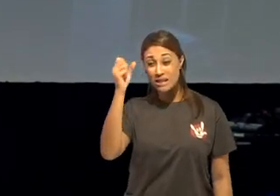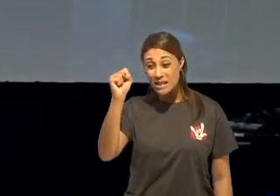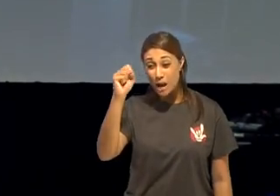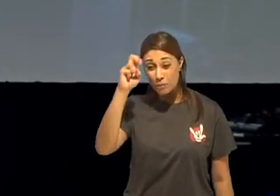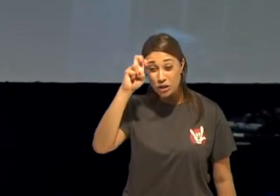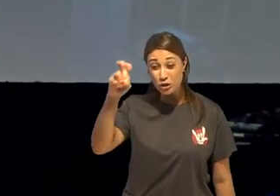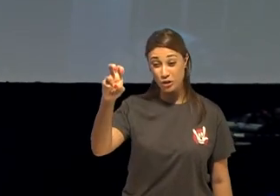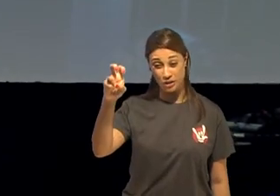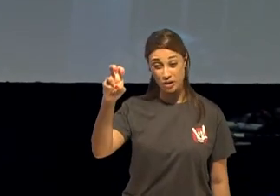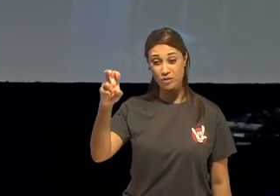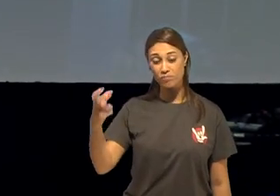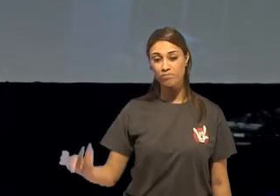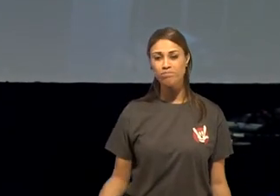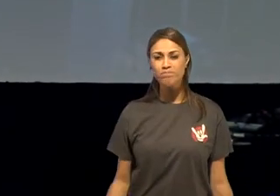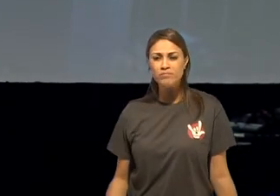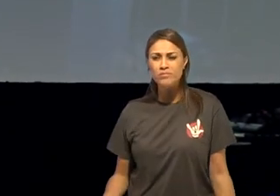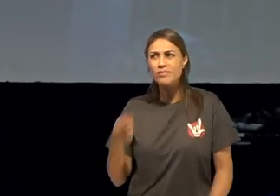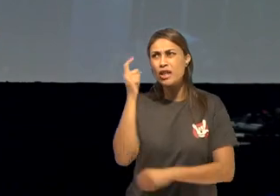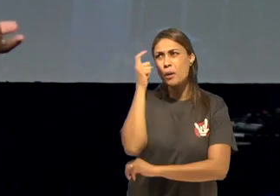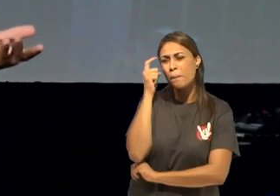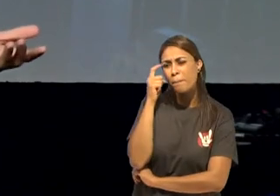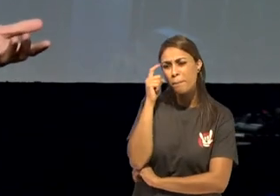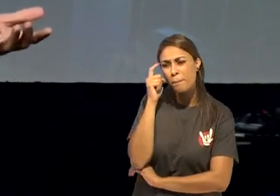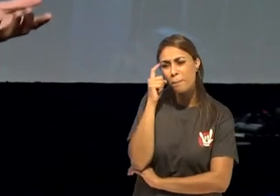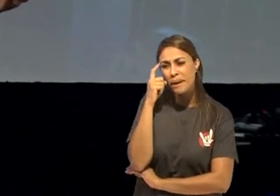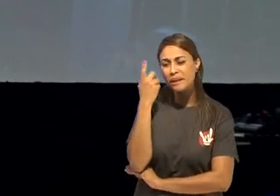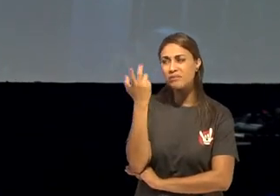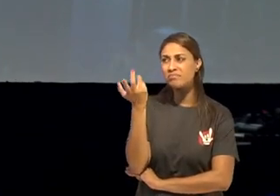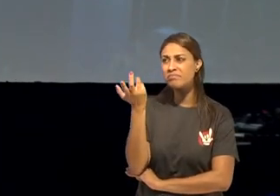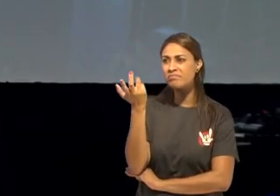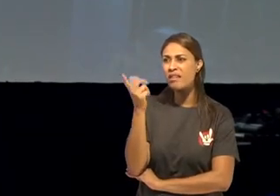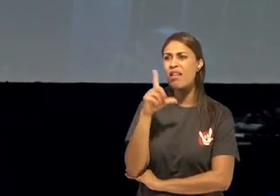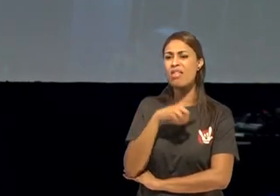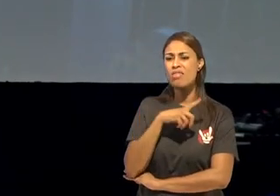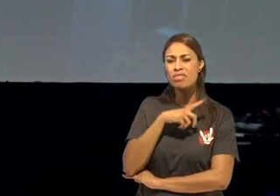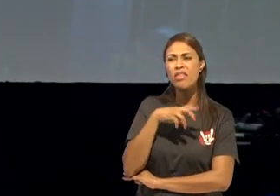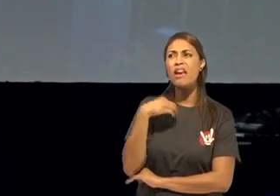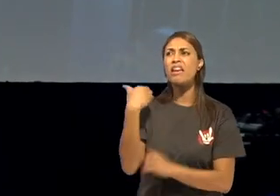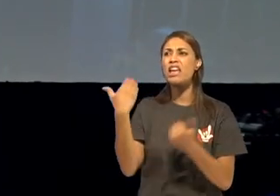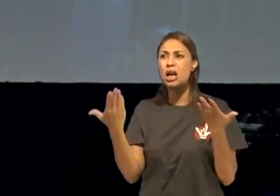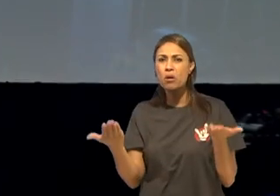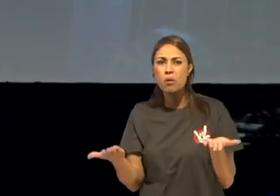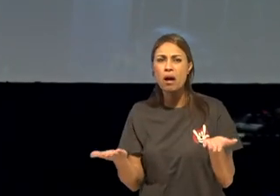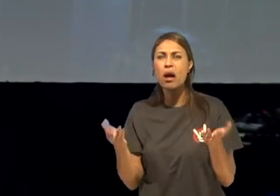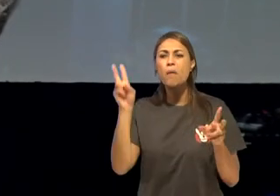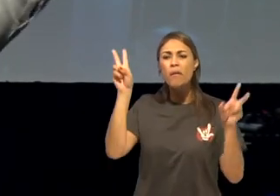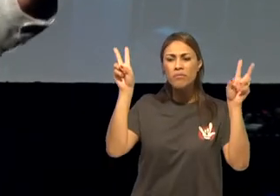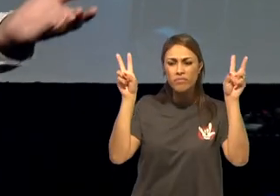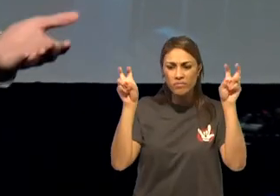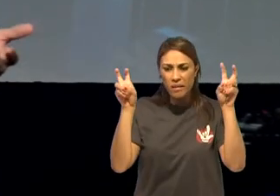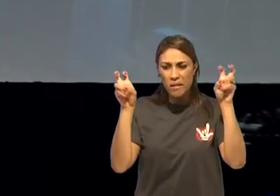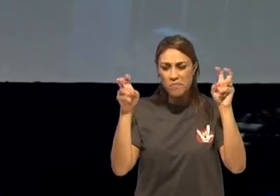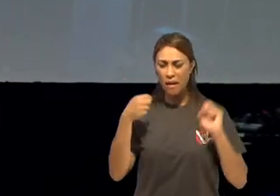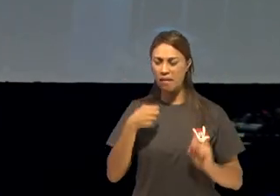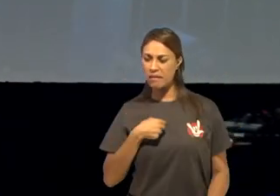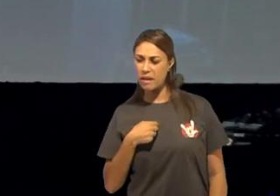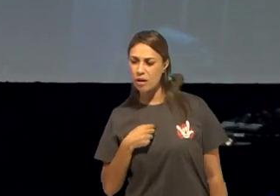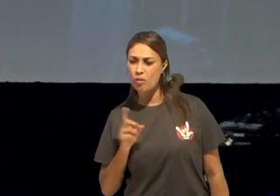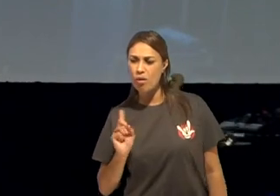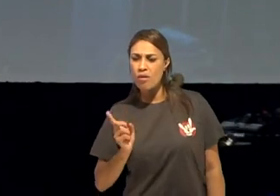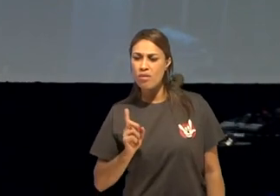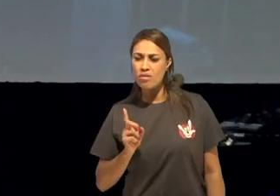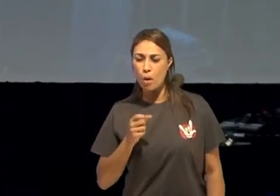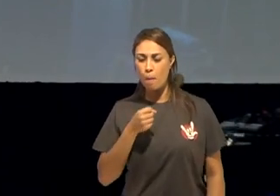fico parando para pensar: será que tem algum assunto que eu já não preguei? Será que tem algum assunto que eu já não ouvi?